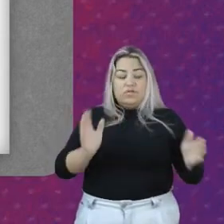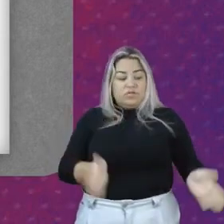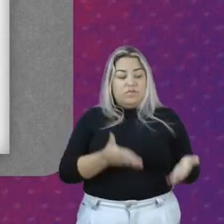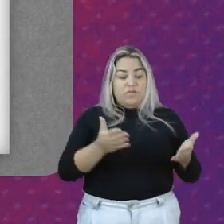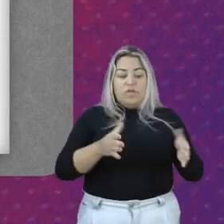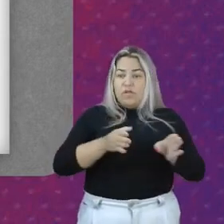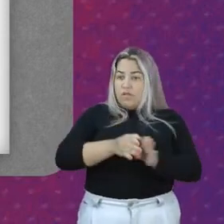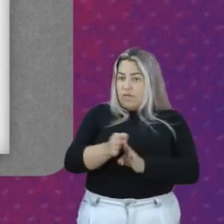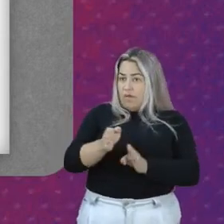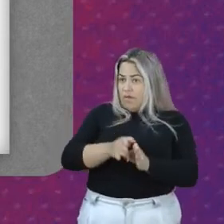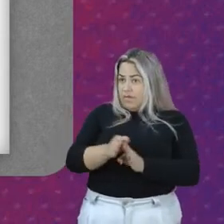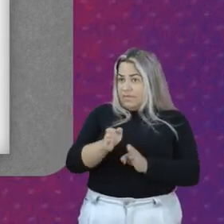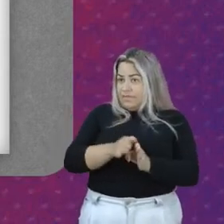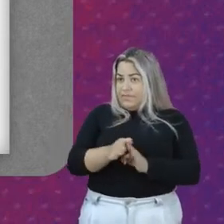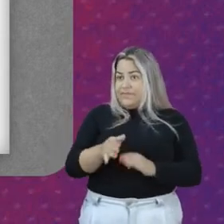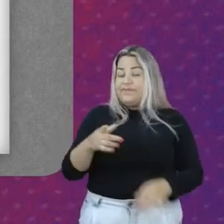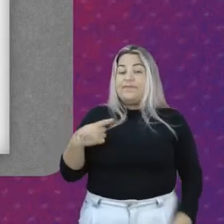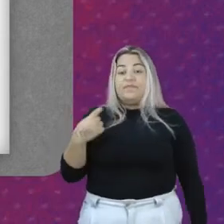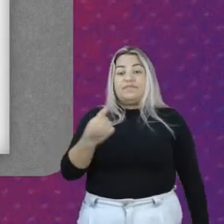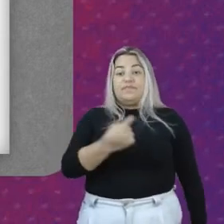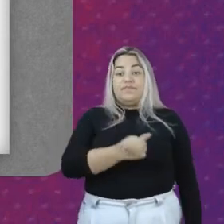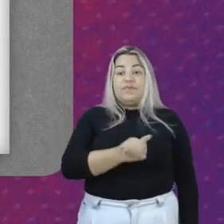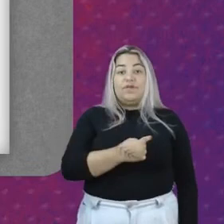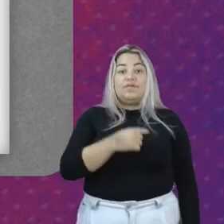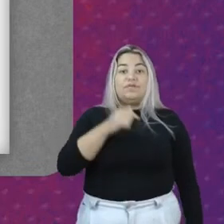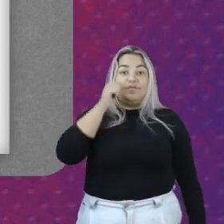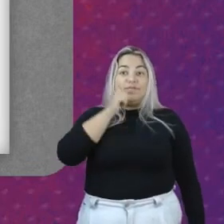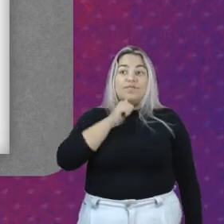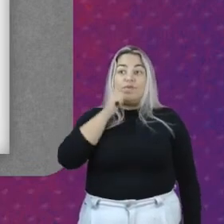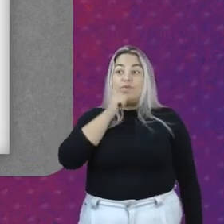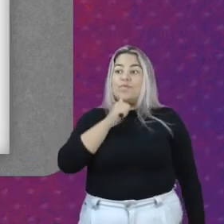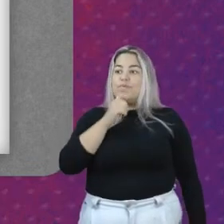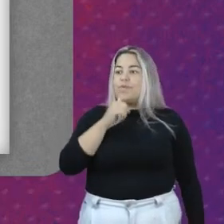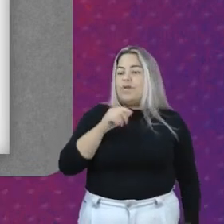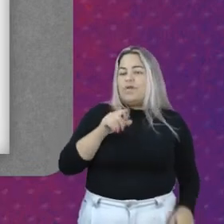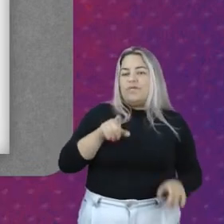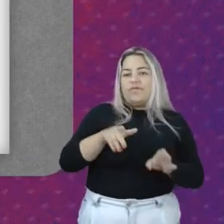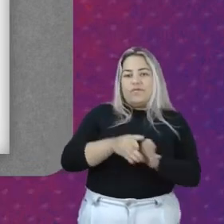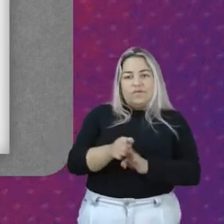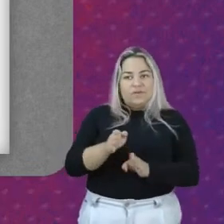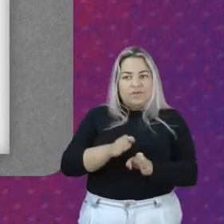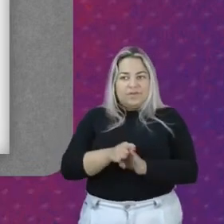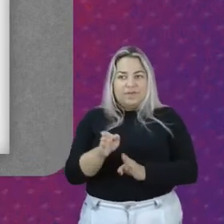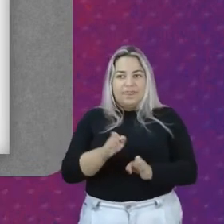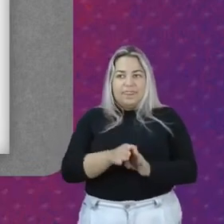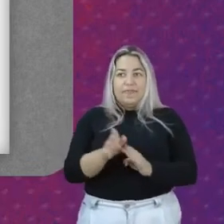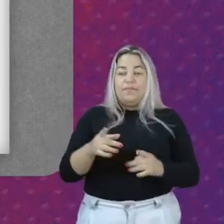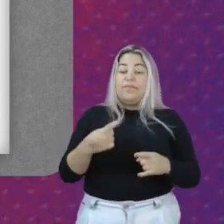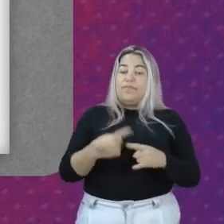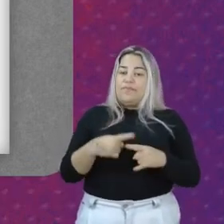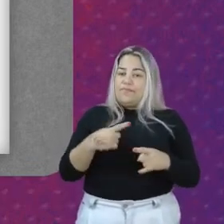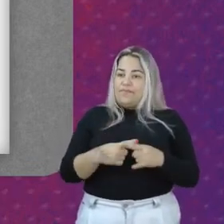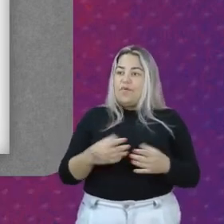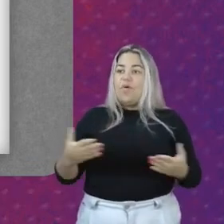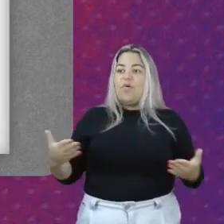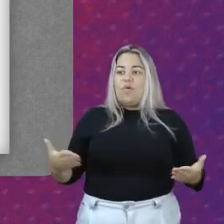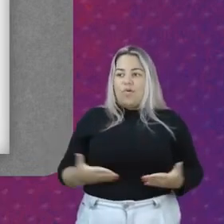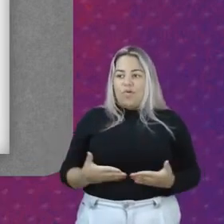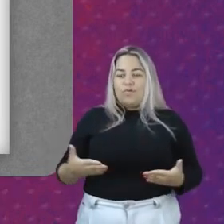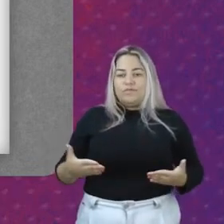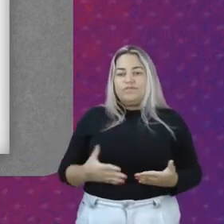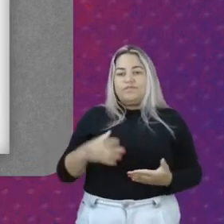né, orienta. E as nossas meninas e mulheres foram orientadas nesse sentido. Por isso que hoje a gente